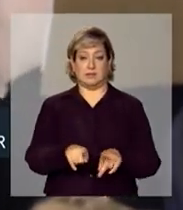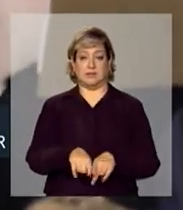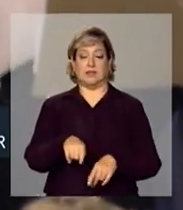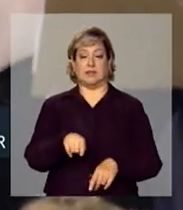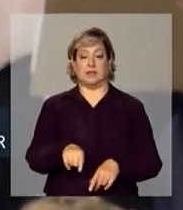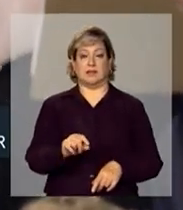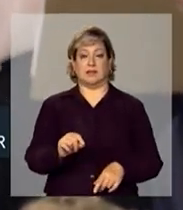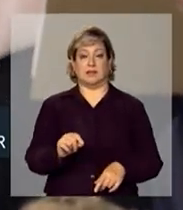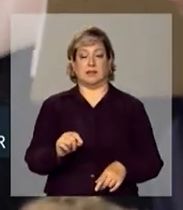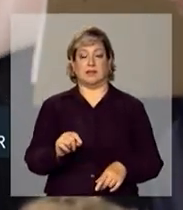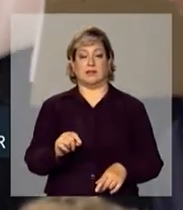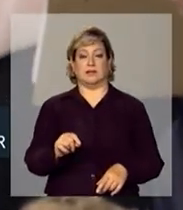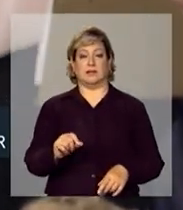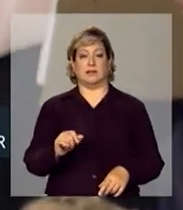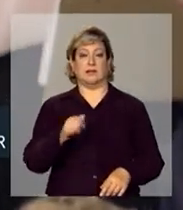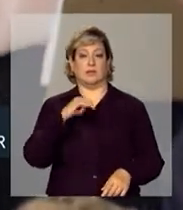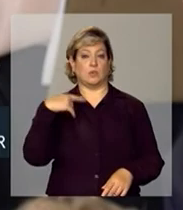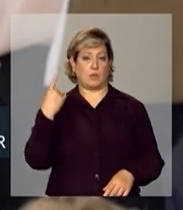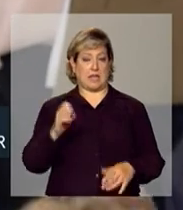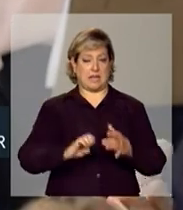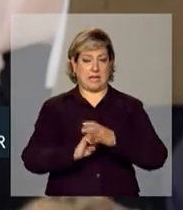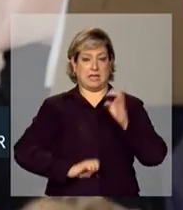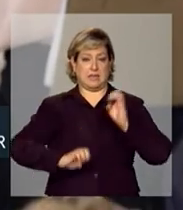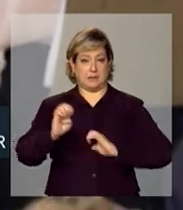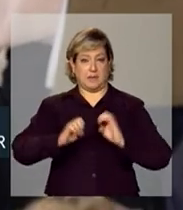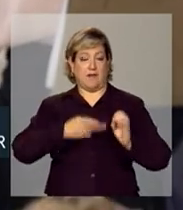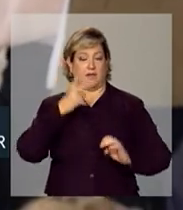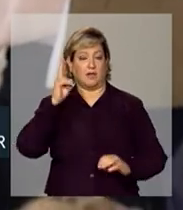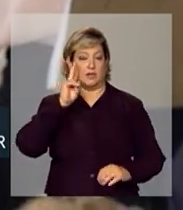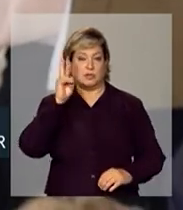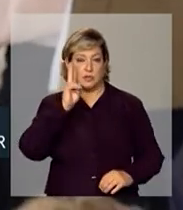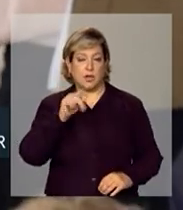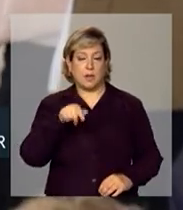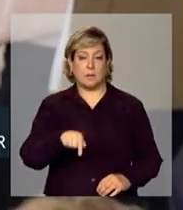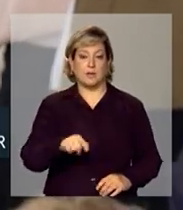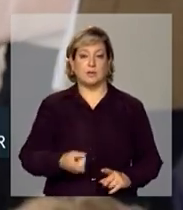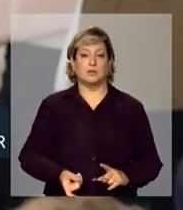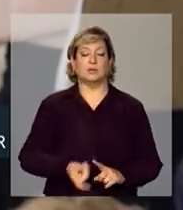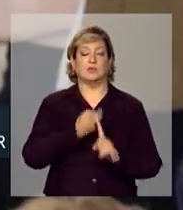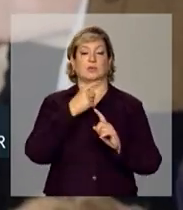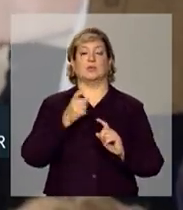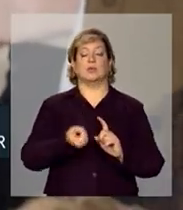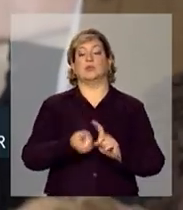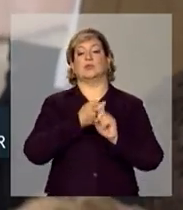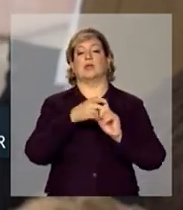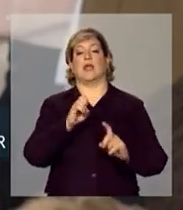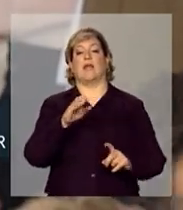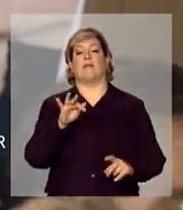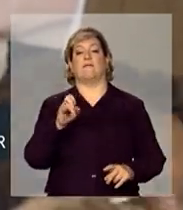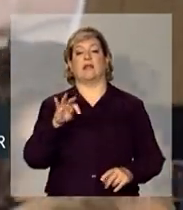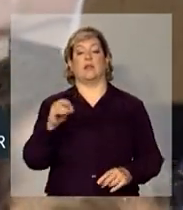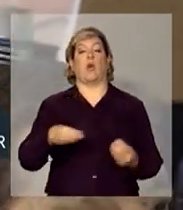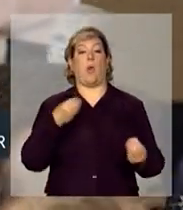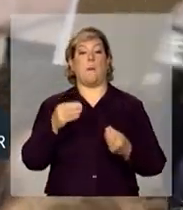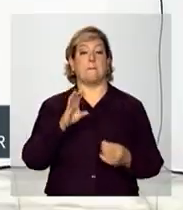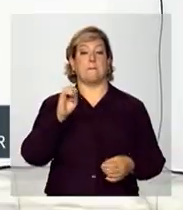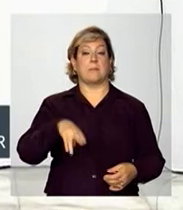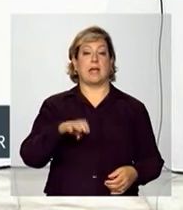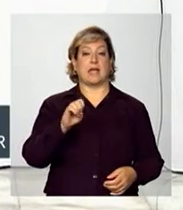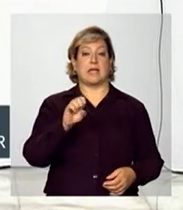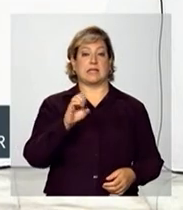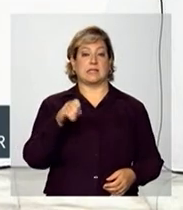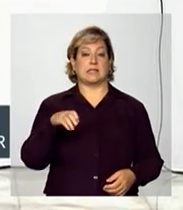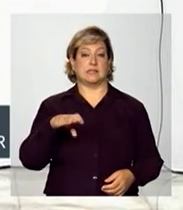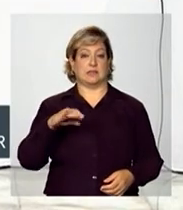foi o argumento que as empresas tiveram para suspender o efeito do celular como bem essencial